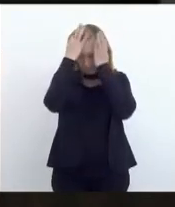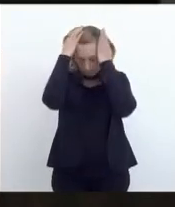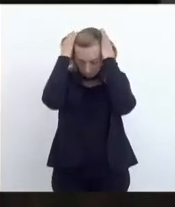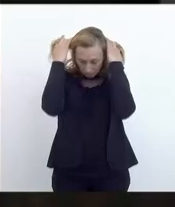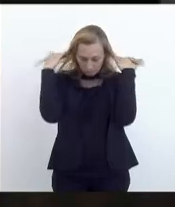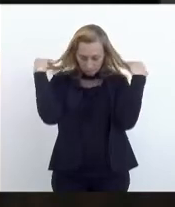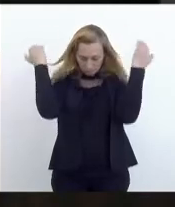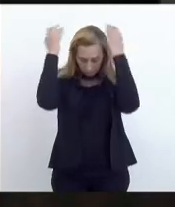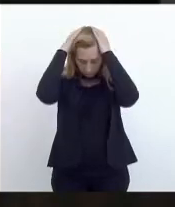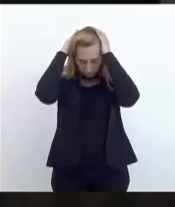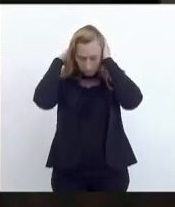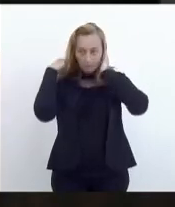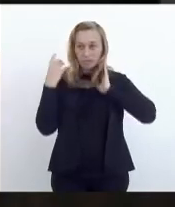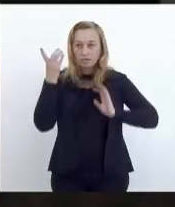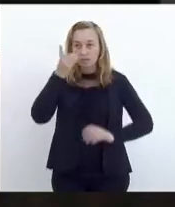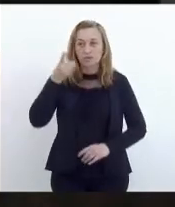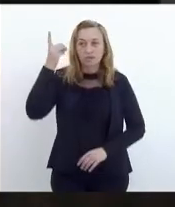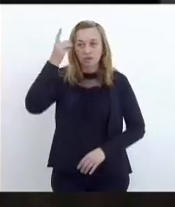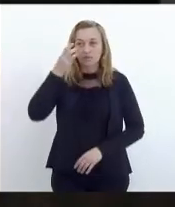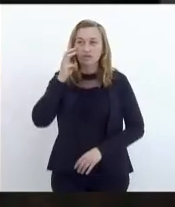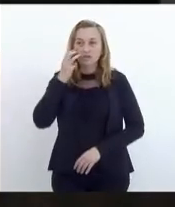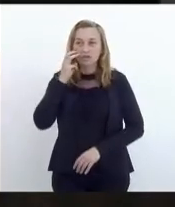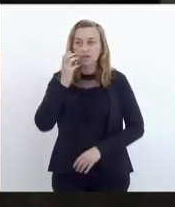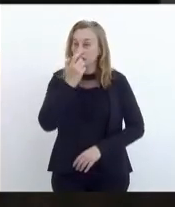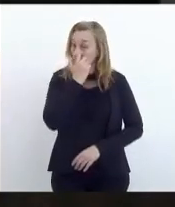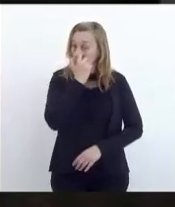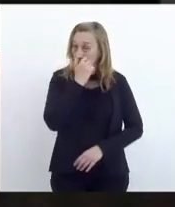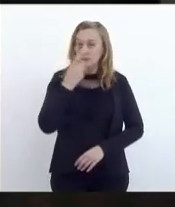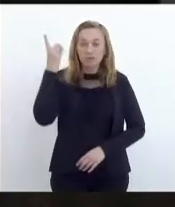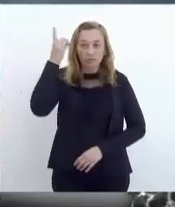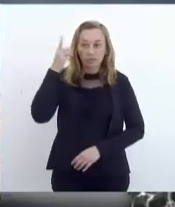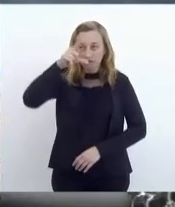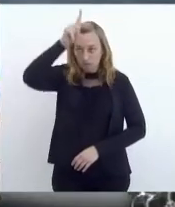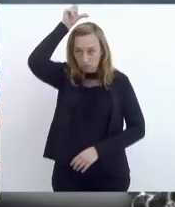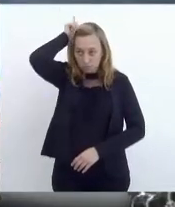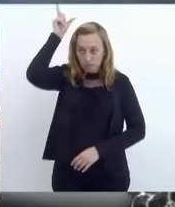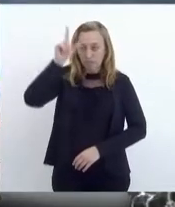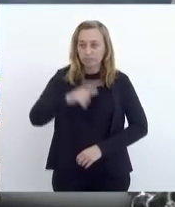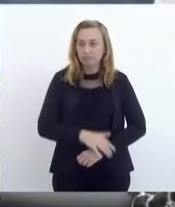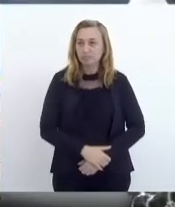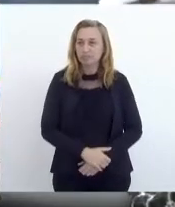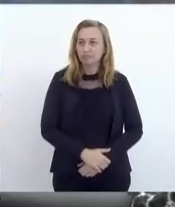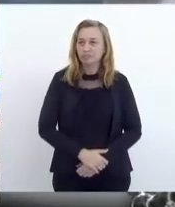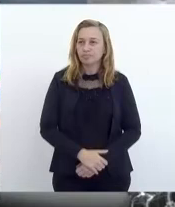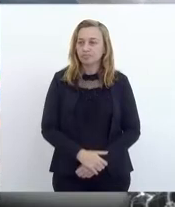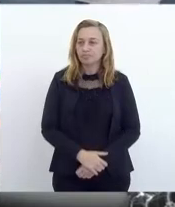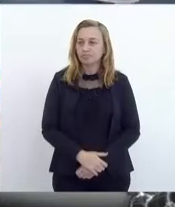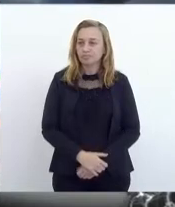Deputado Valdec Carneiro. Deputado Luiz Paulo.